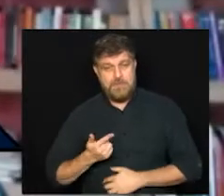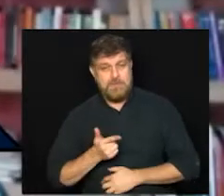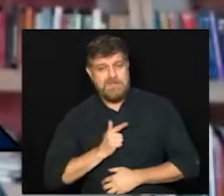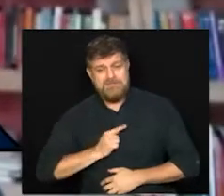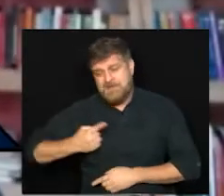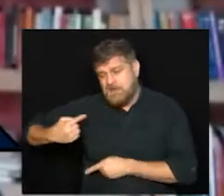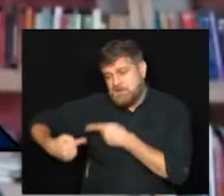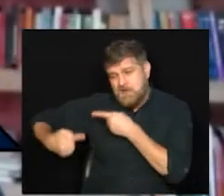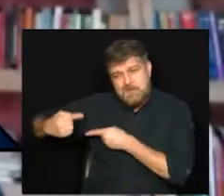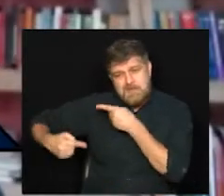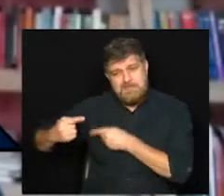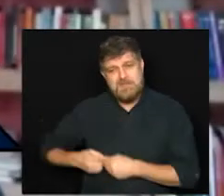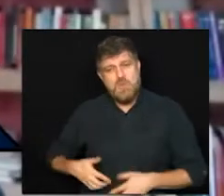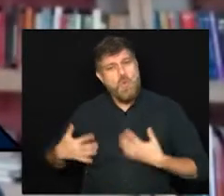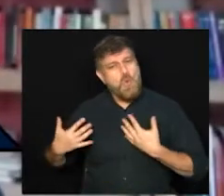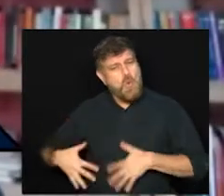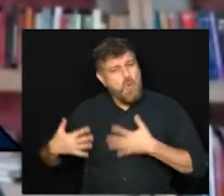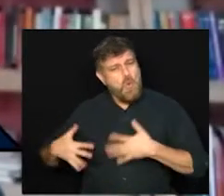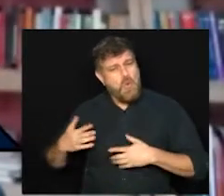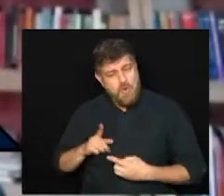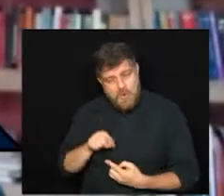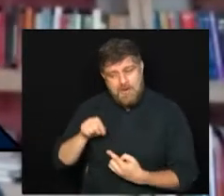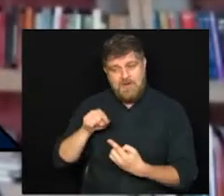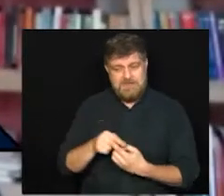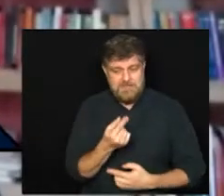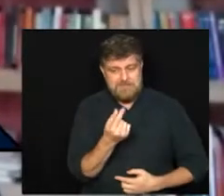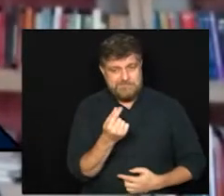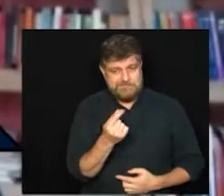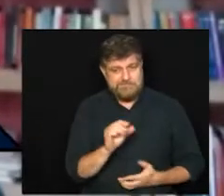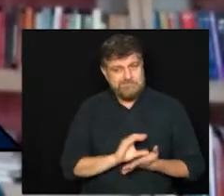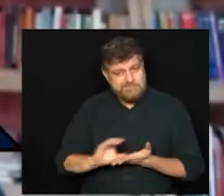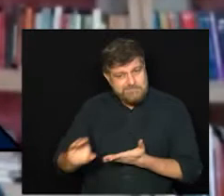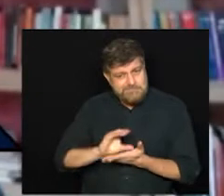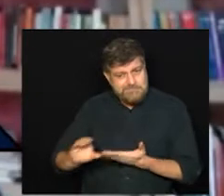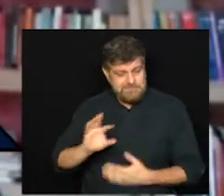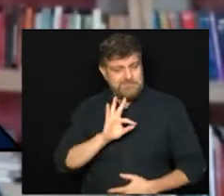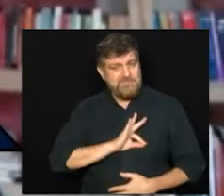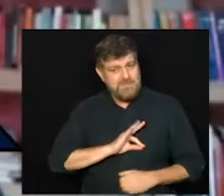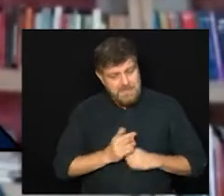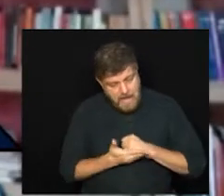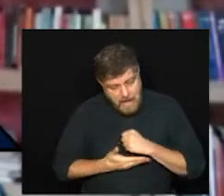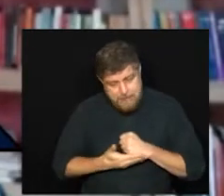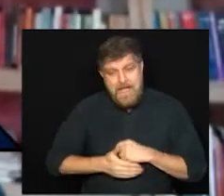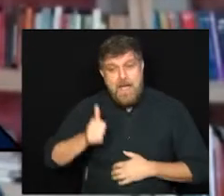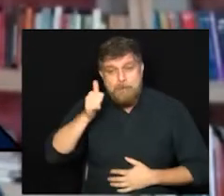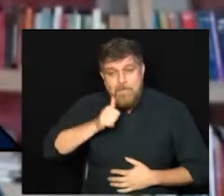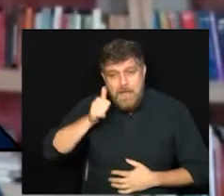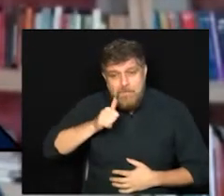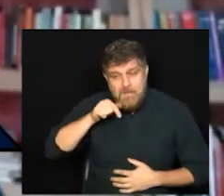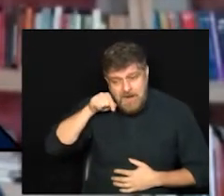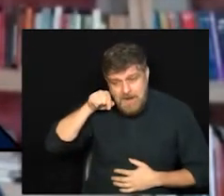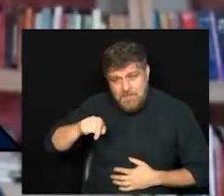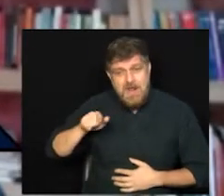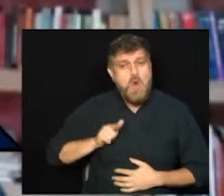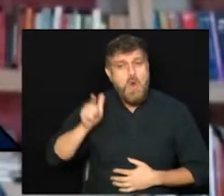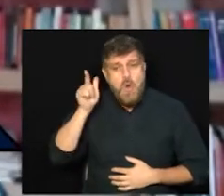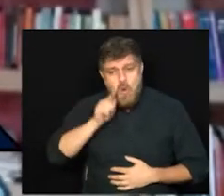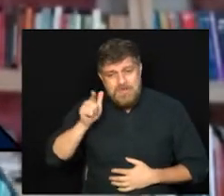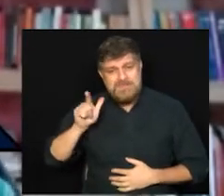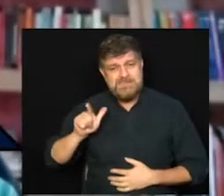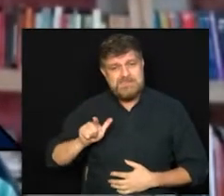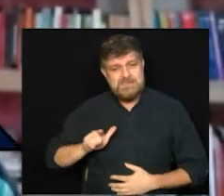debate bastante intenso sobre políticas de renda básica, de auxílio para as mulheres conseguirem